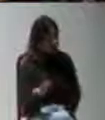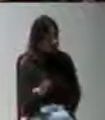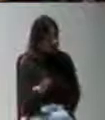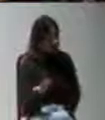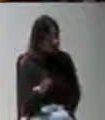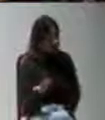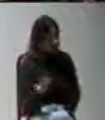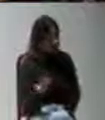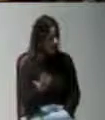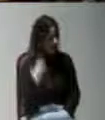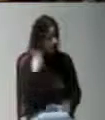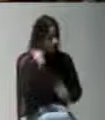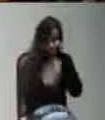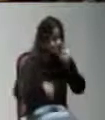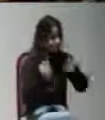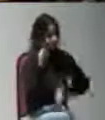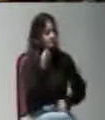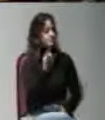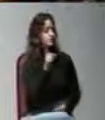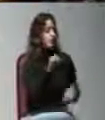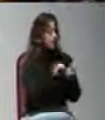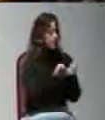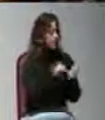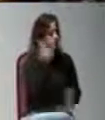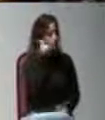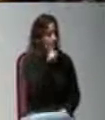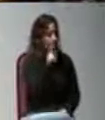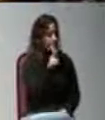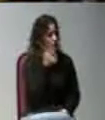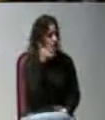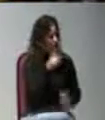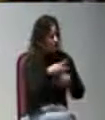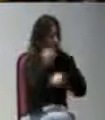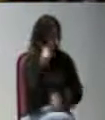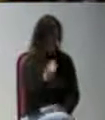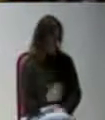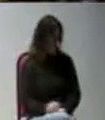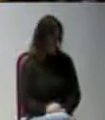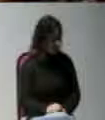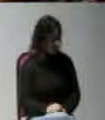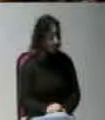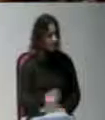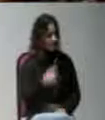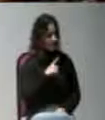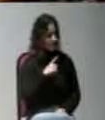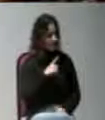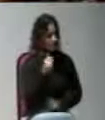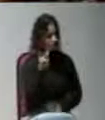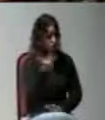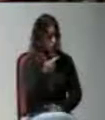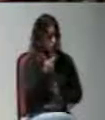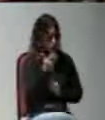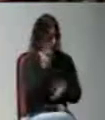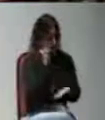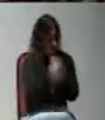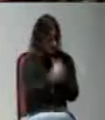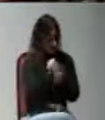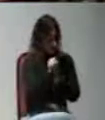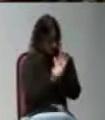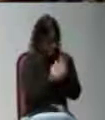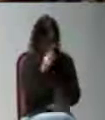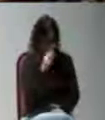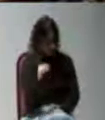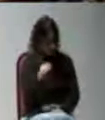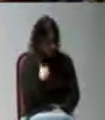superação do capitalismo. As lutas identitárias, surgidas na segunda metade do século XX, põem em xeque o